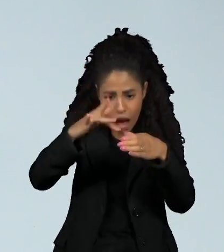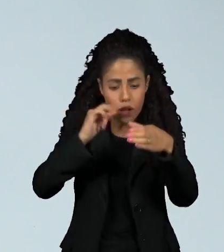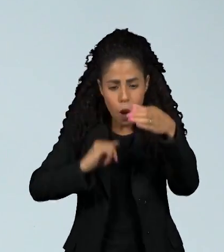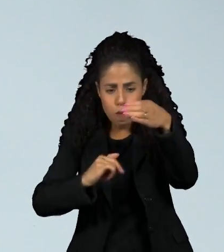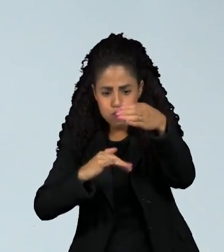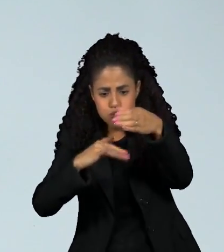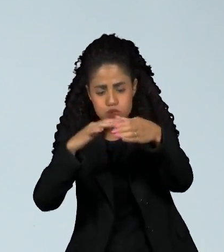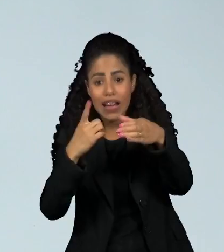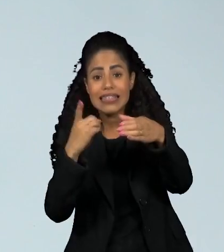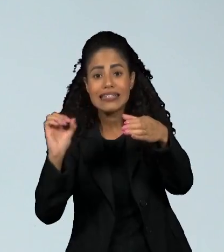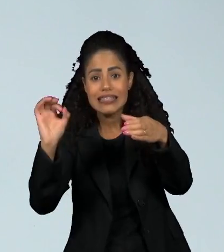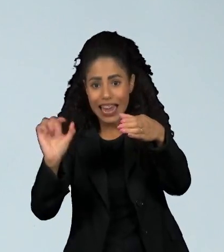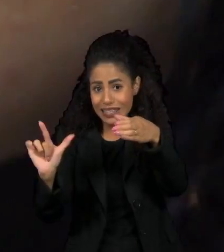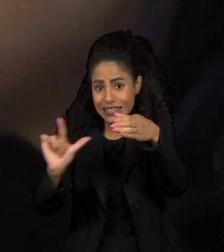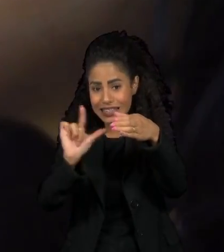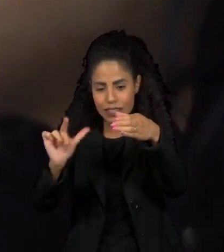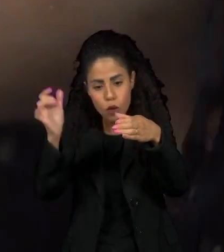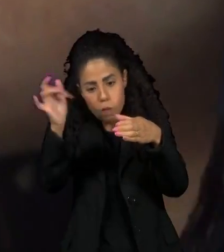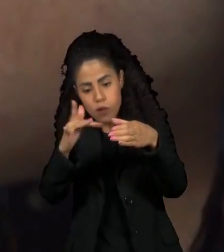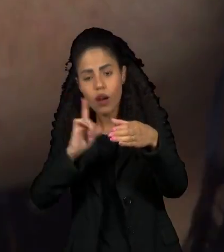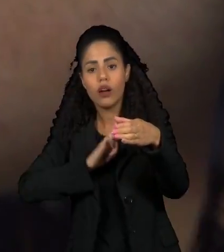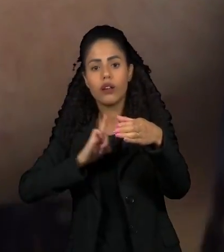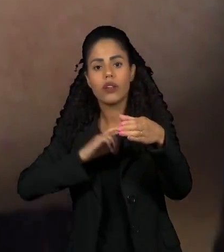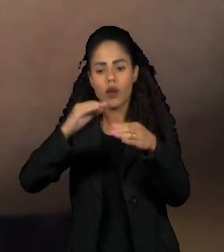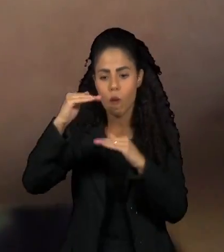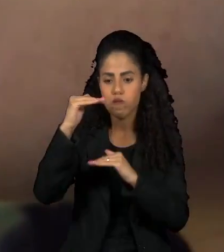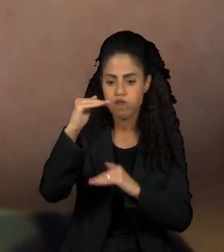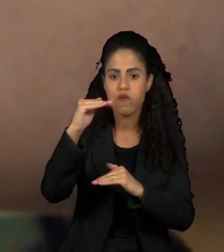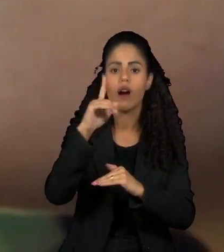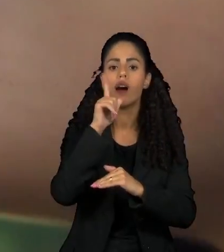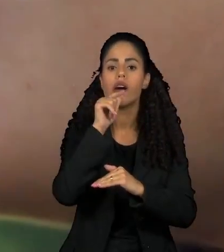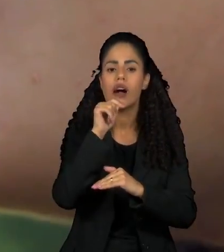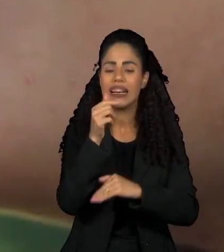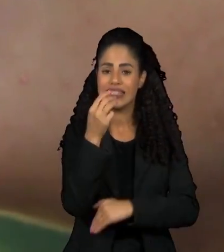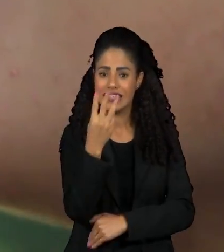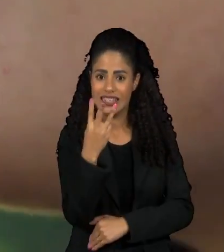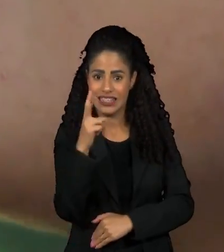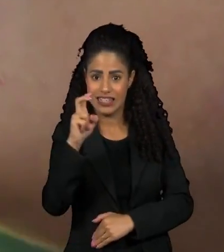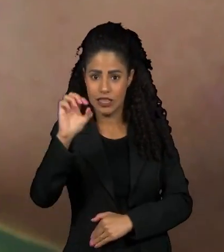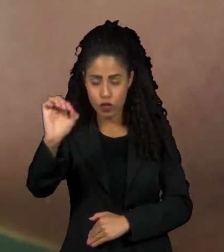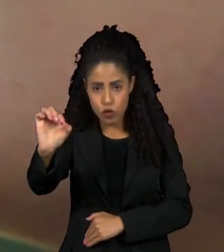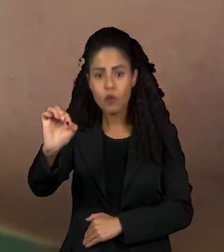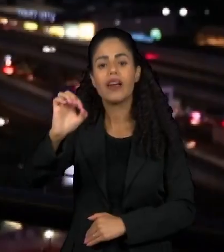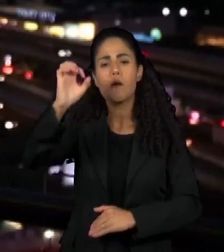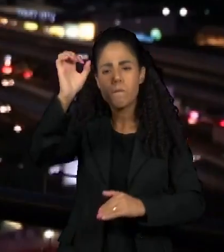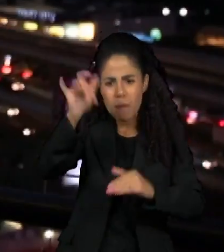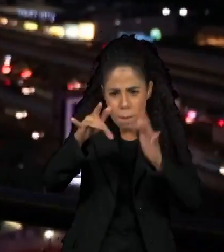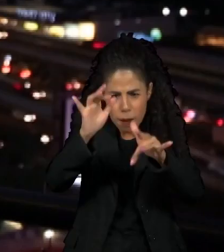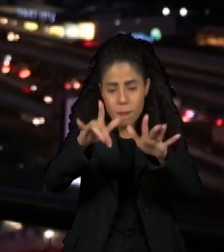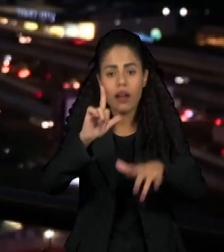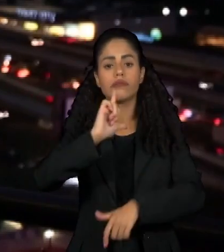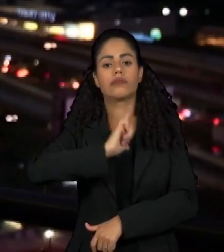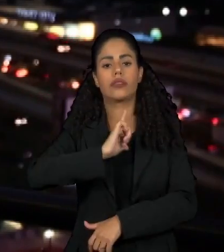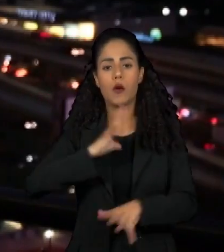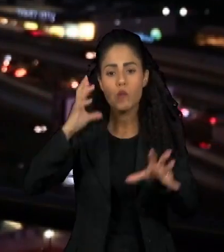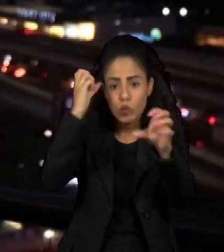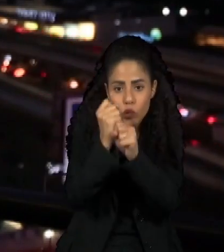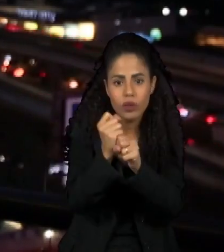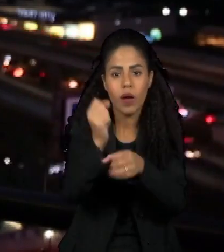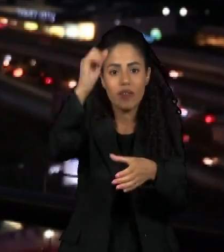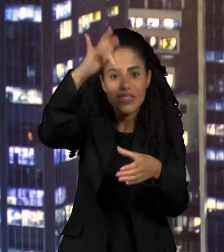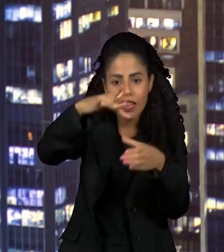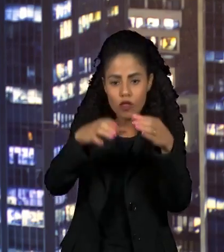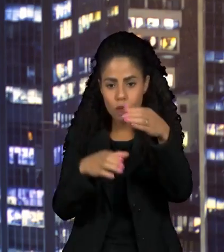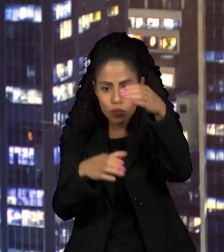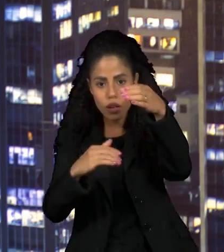10 partículas por litro, em algumas garrafas, até 350 partículas por litro em